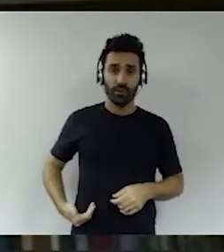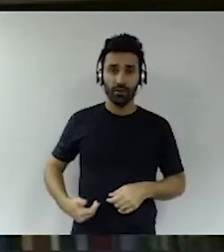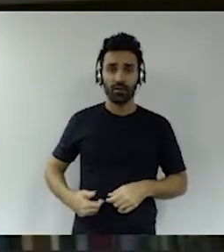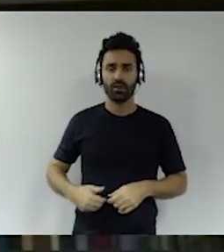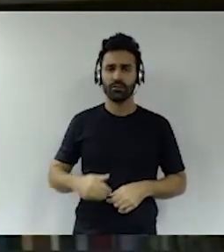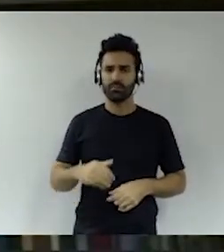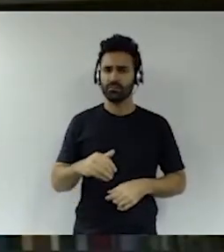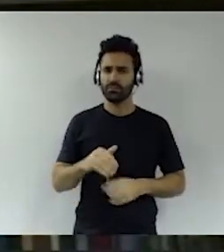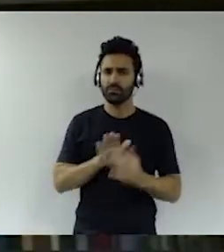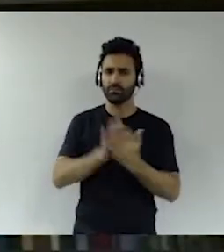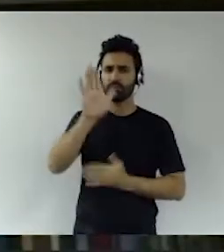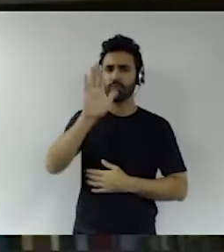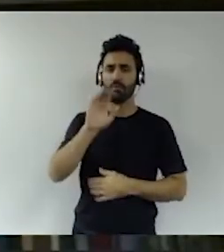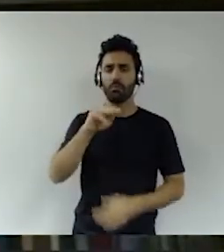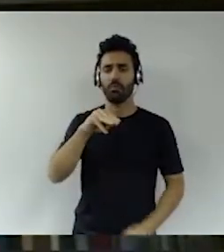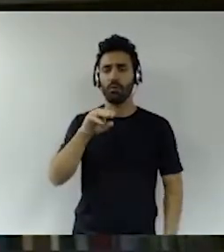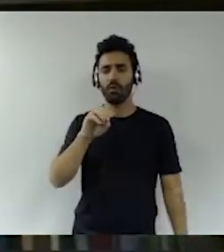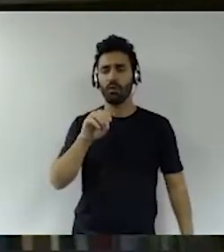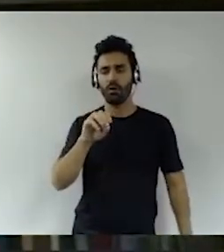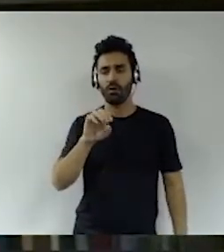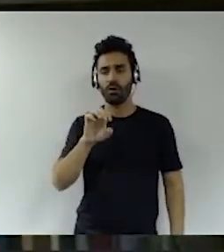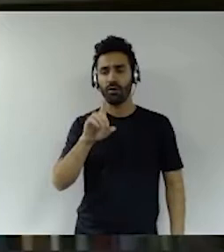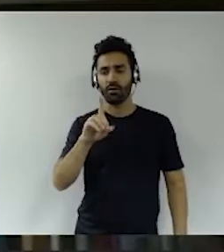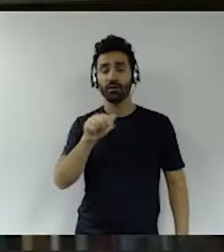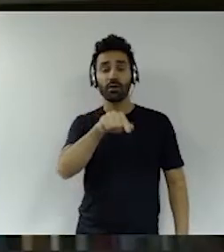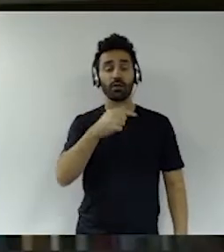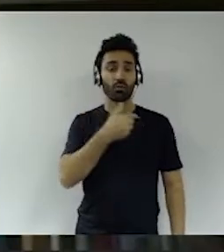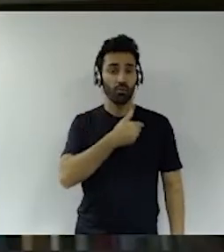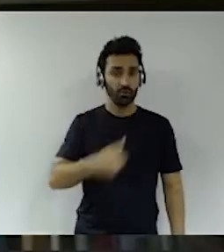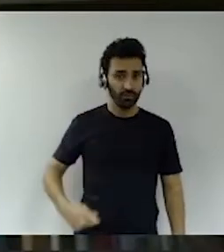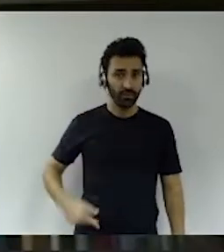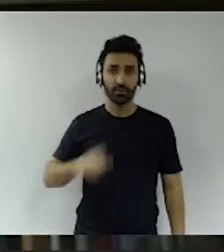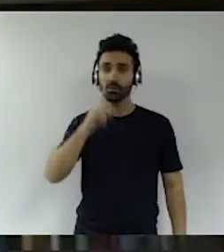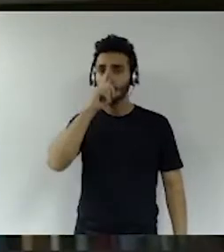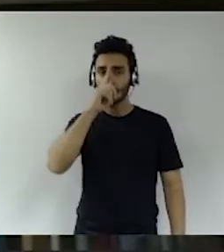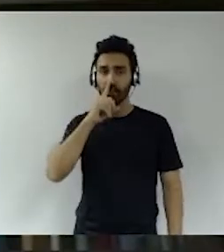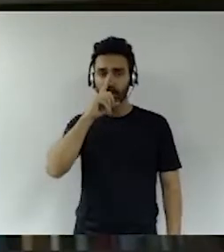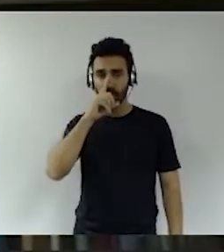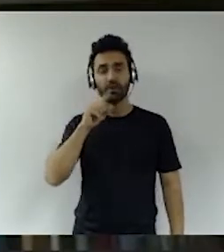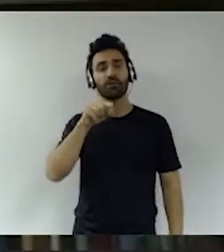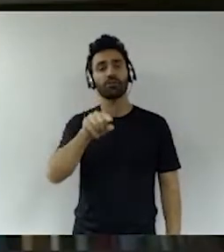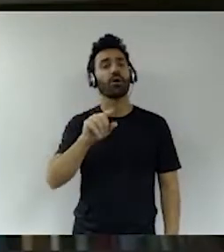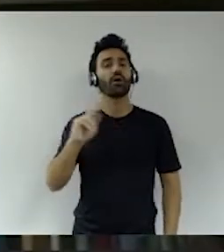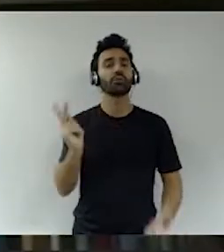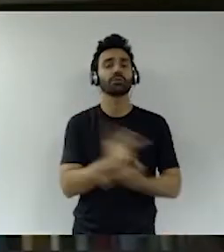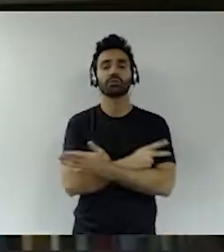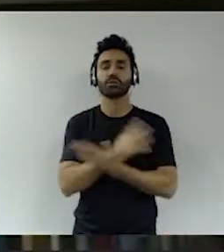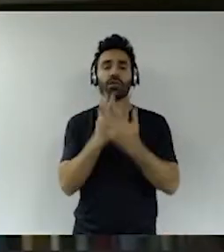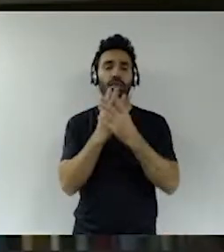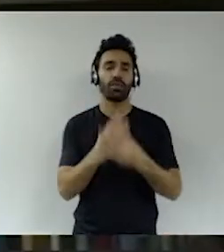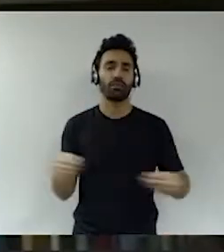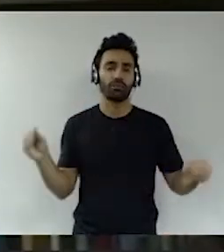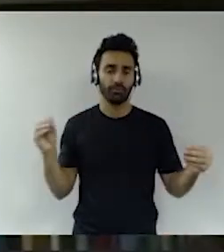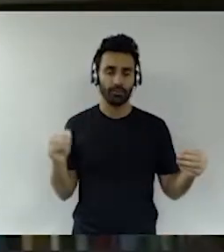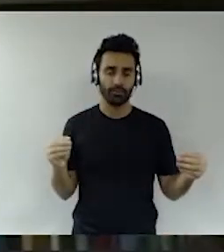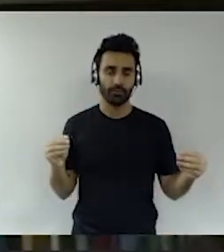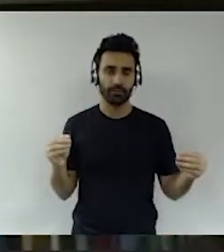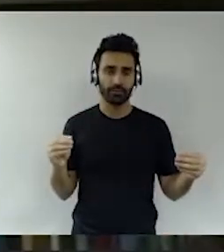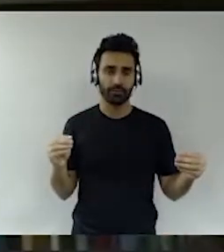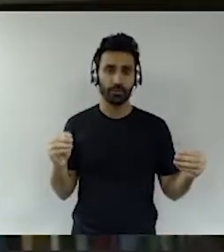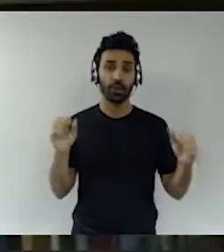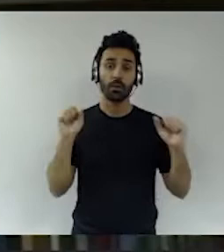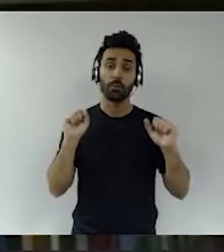que é isso, eles correm o risco de se tornarem insolventes, ou seja, eles